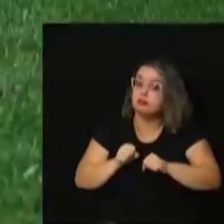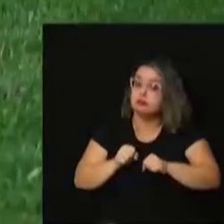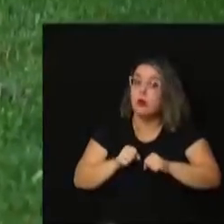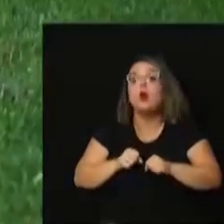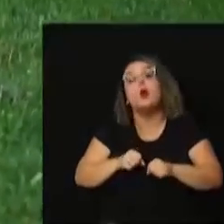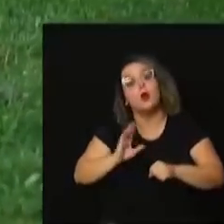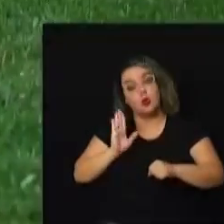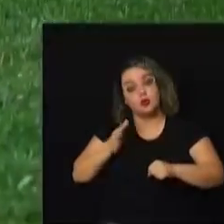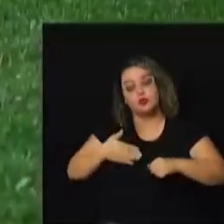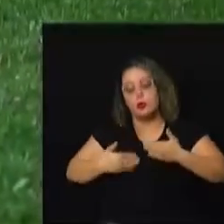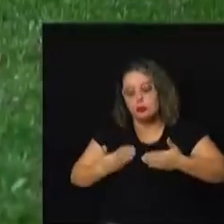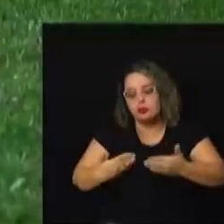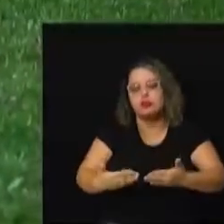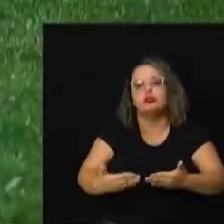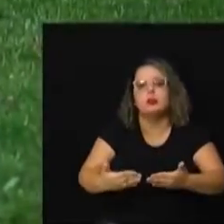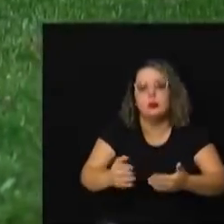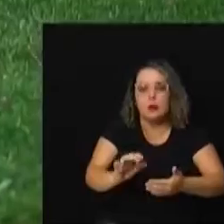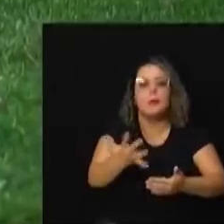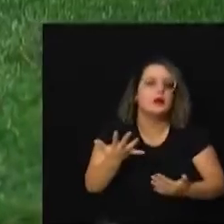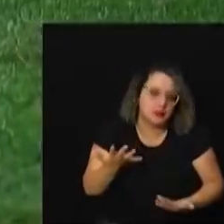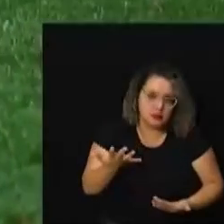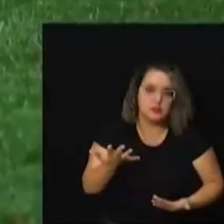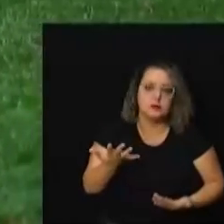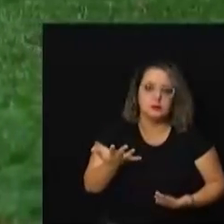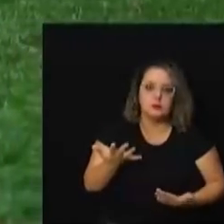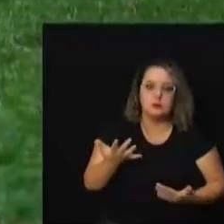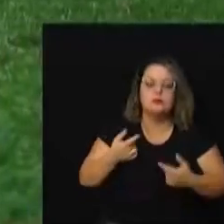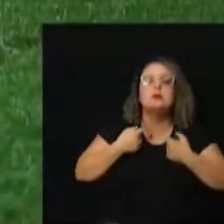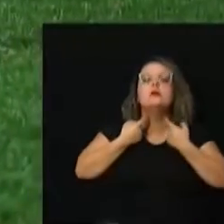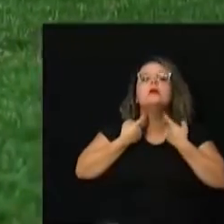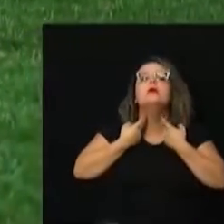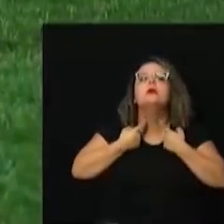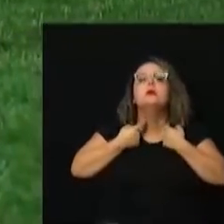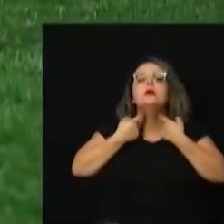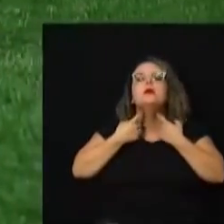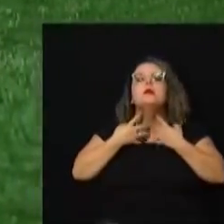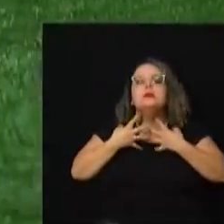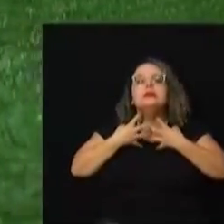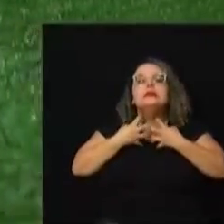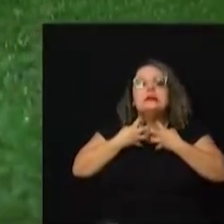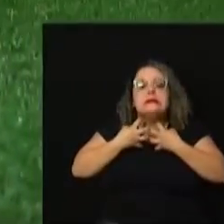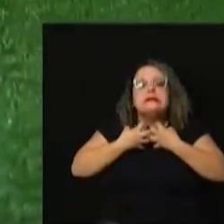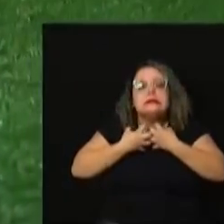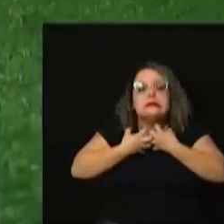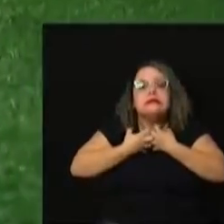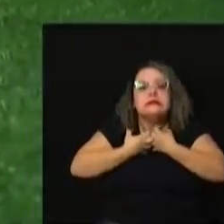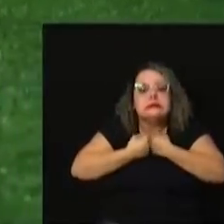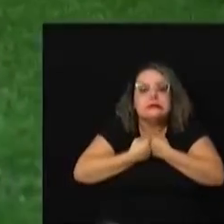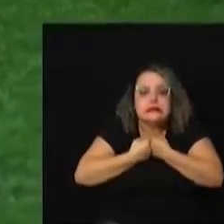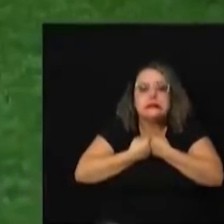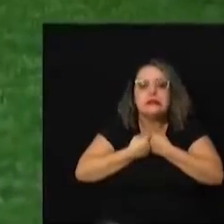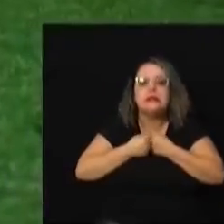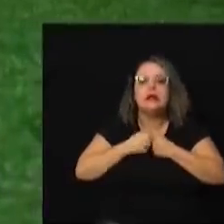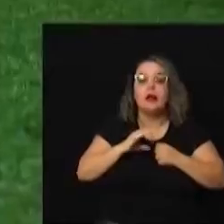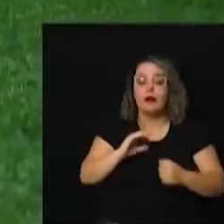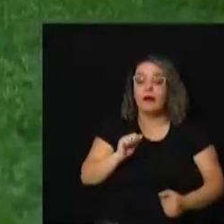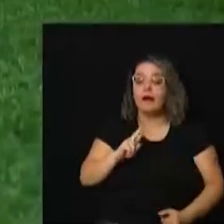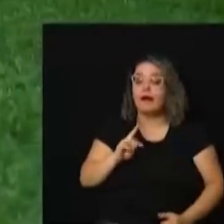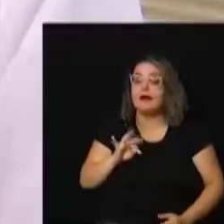deve imediatamente levar o animal para uma consulta com um médico veterinário de confiança para avaliar o que